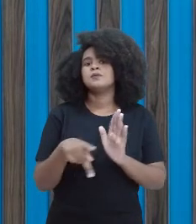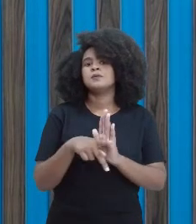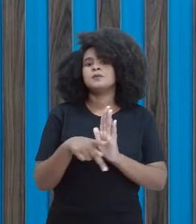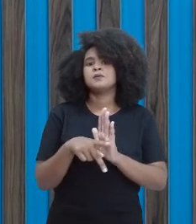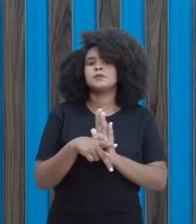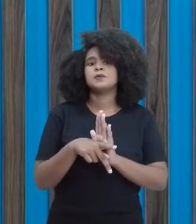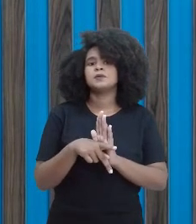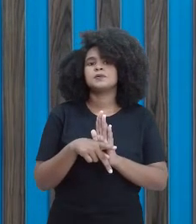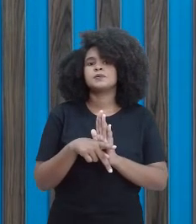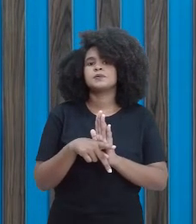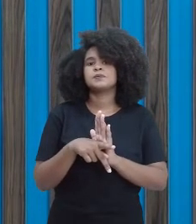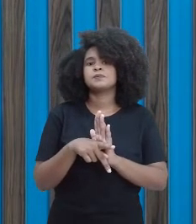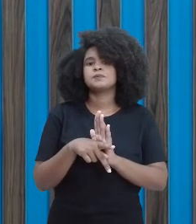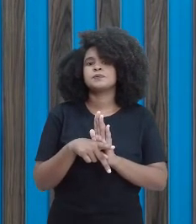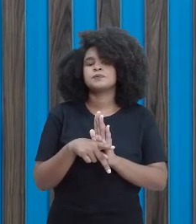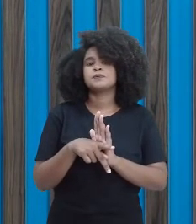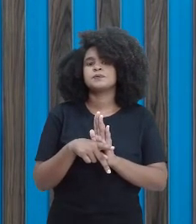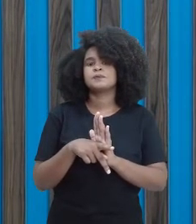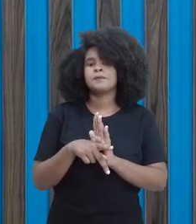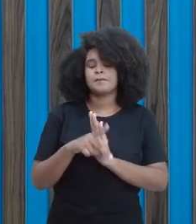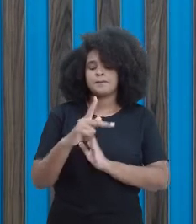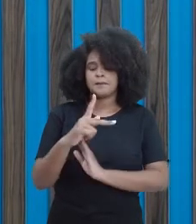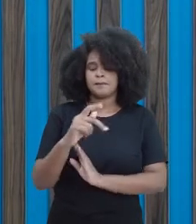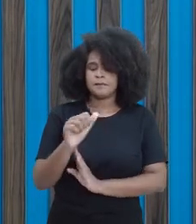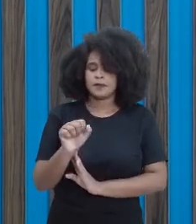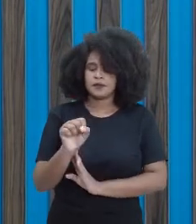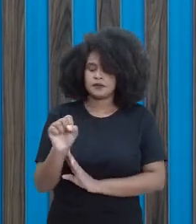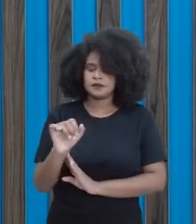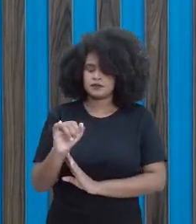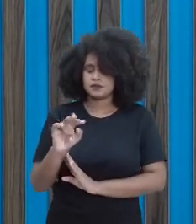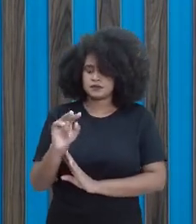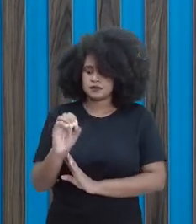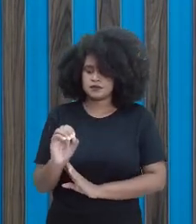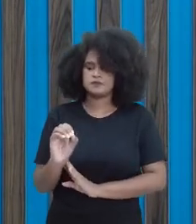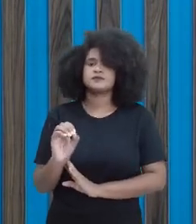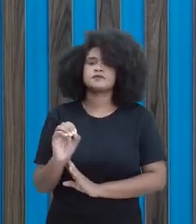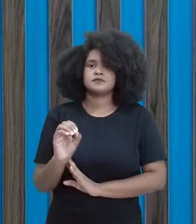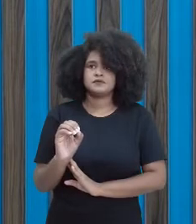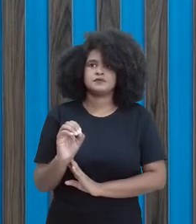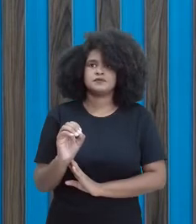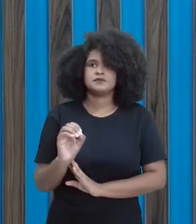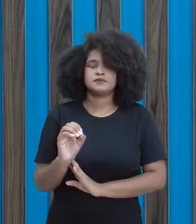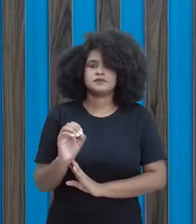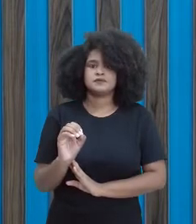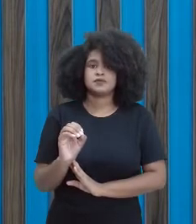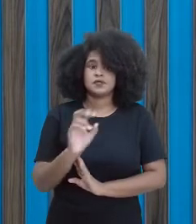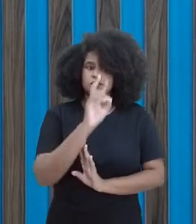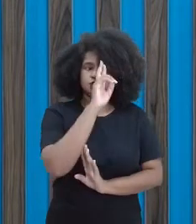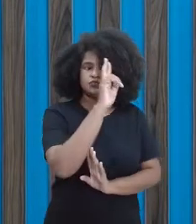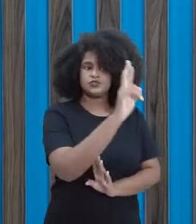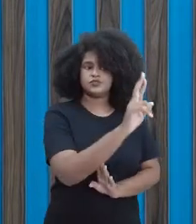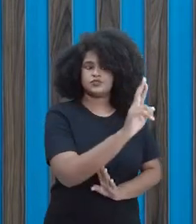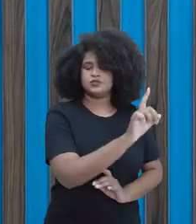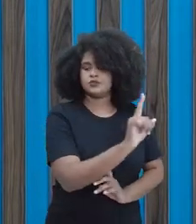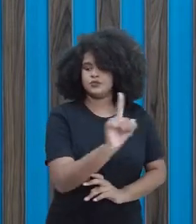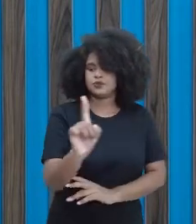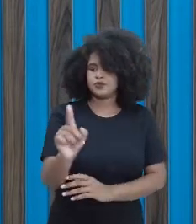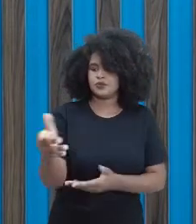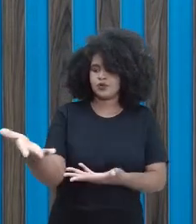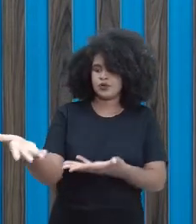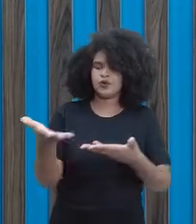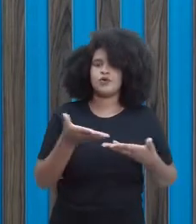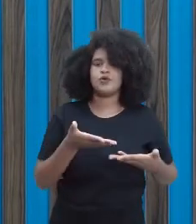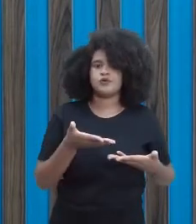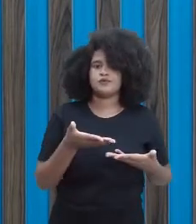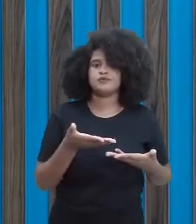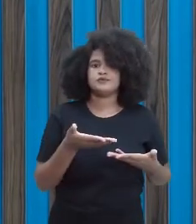de agente da passiva, né? Ou seja, foi convidado pelo diretor, né? Foi convidado